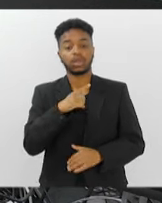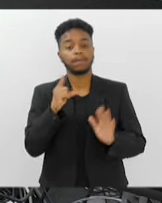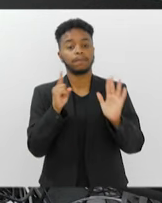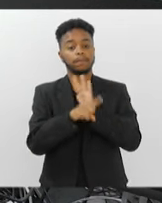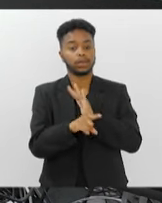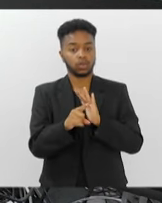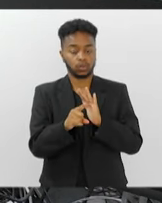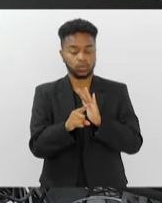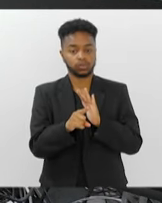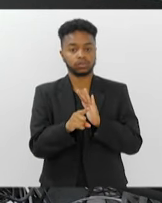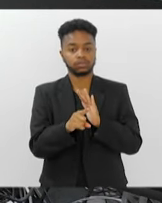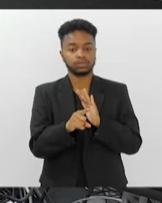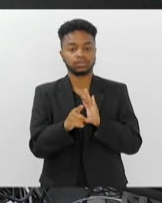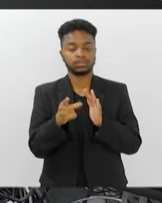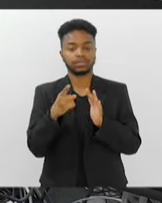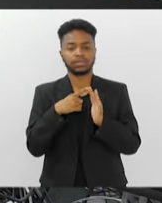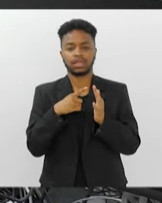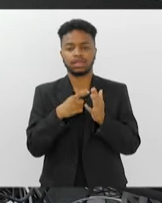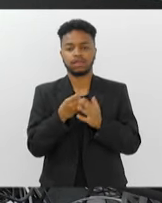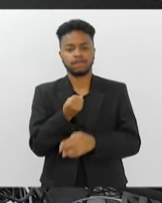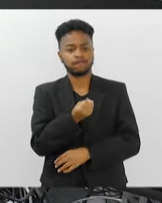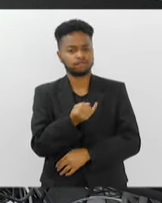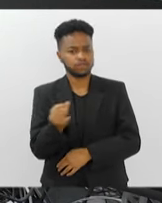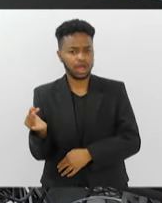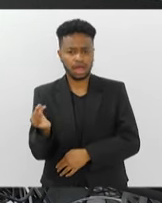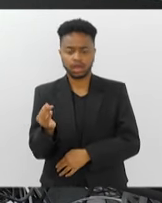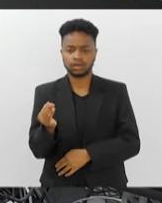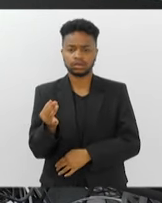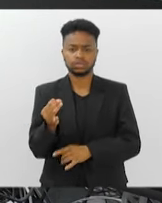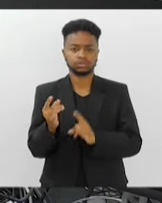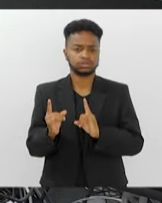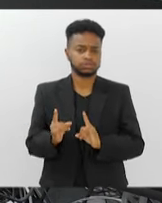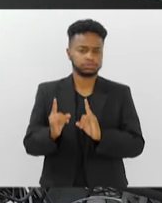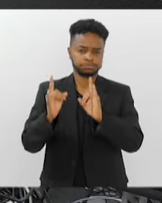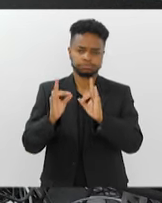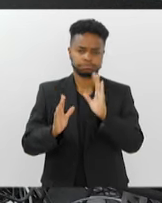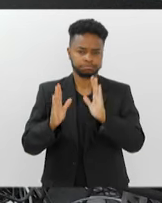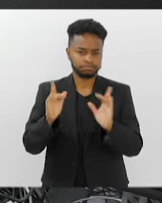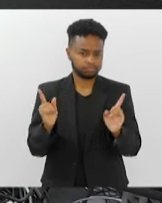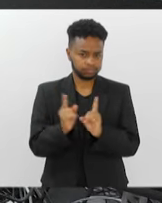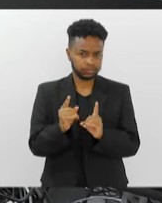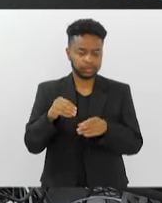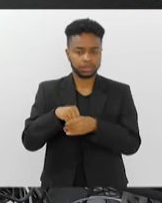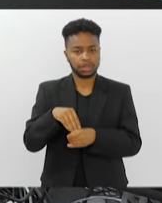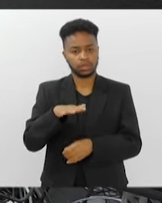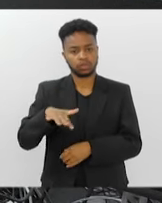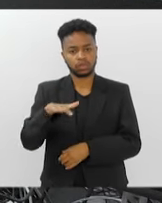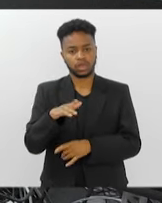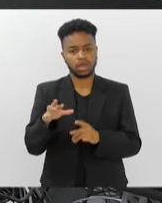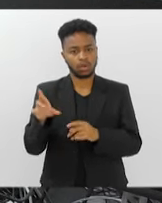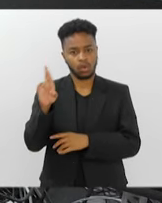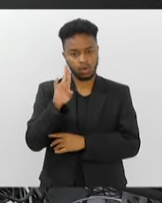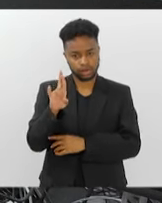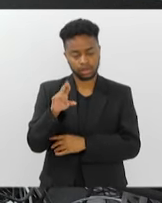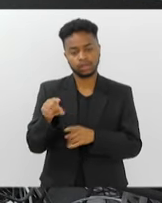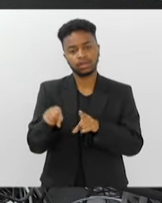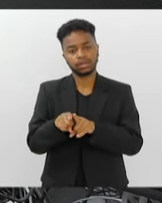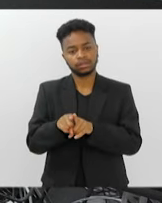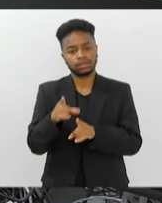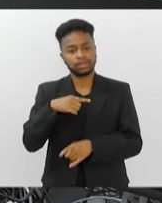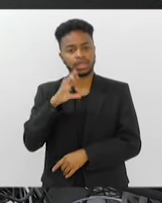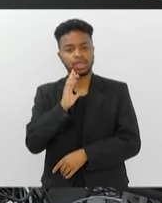Existem várias eh eh edificações Provisórias dentro do espaço do rocken Rio dentre elas